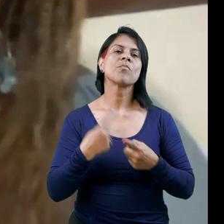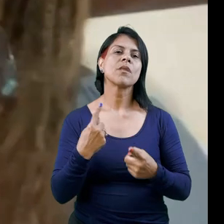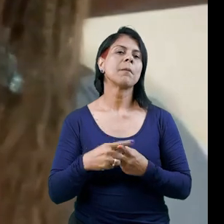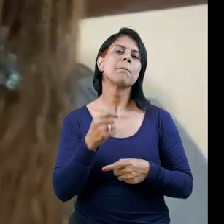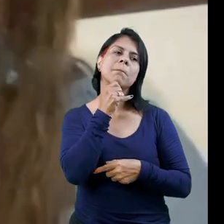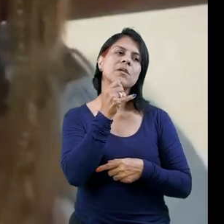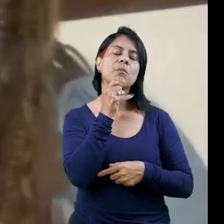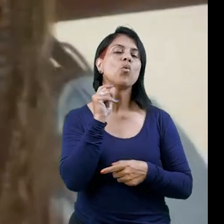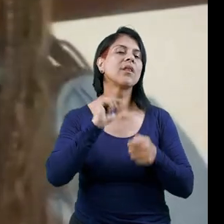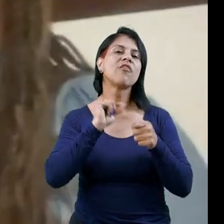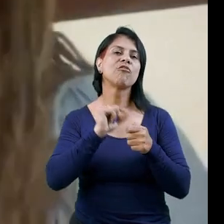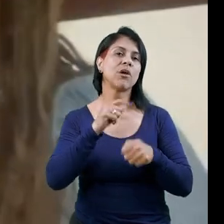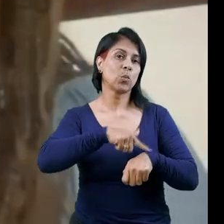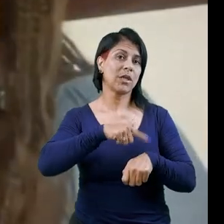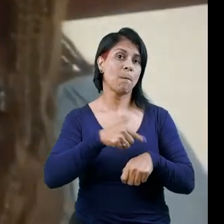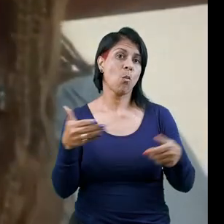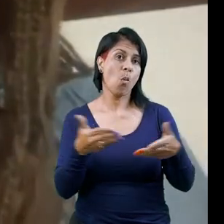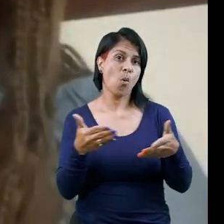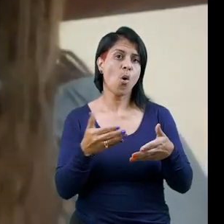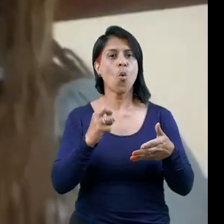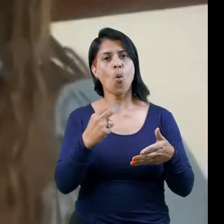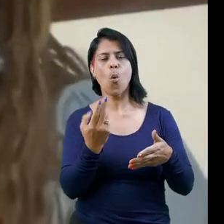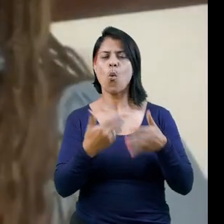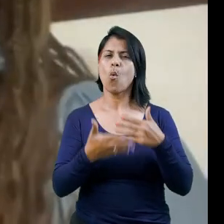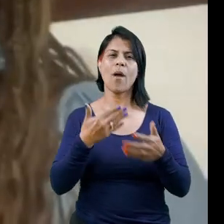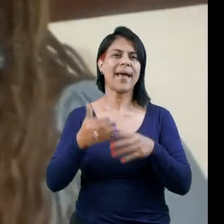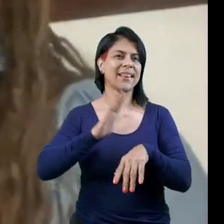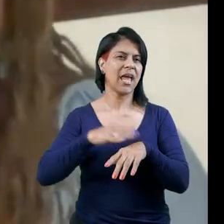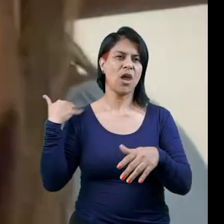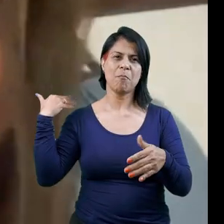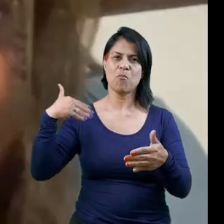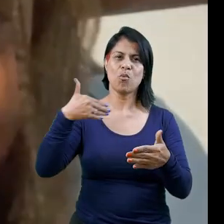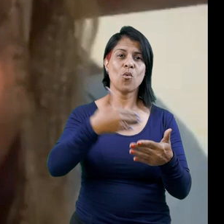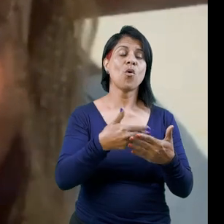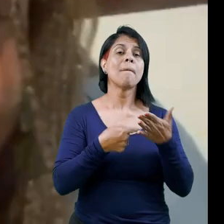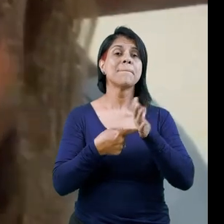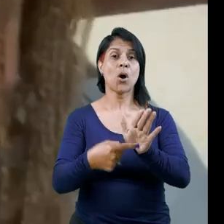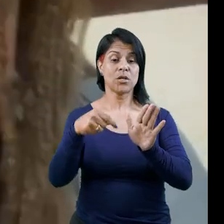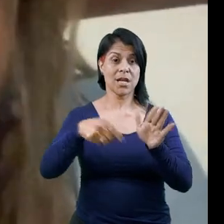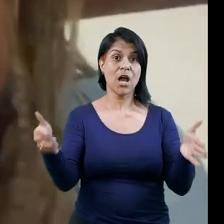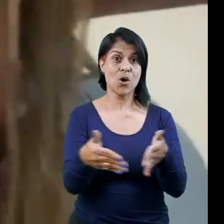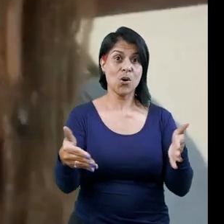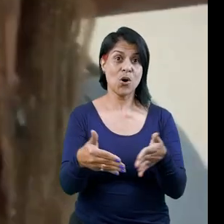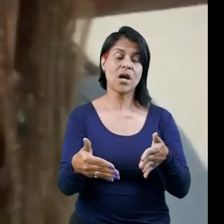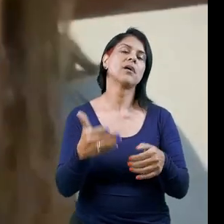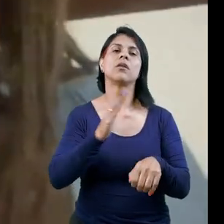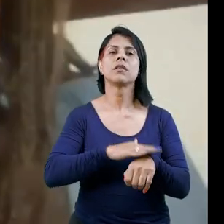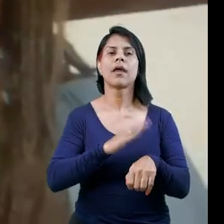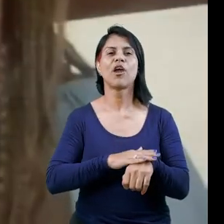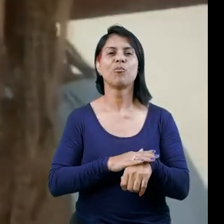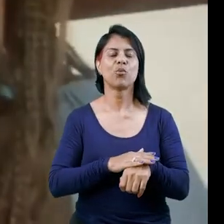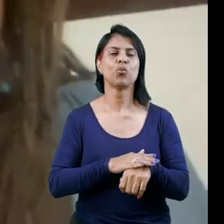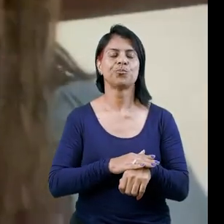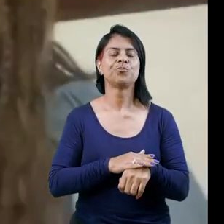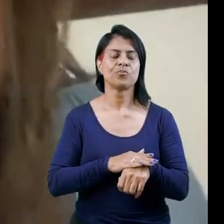e o que tem sido feito em todos os tempos que nos trazem a esse, ou a esses tempos